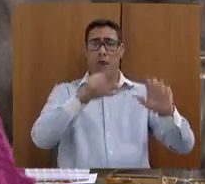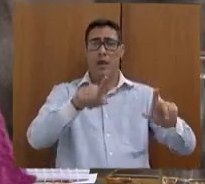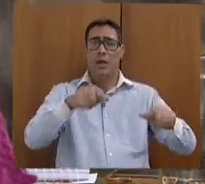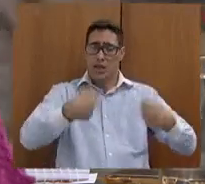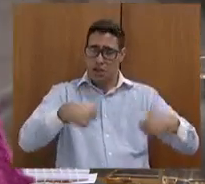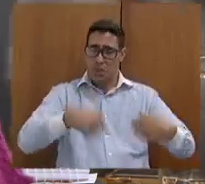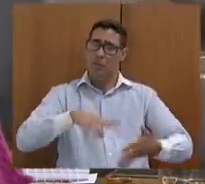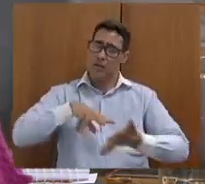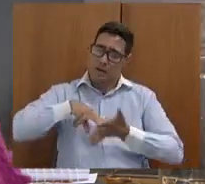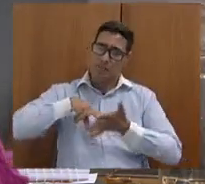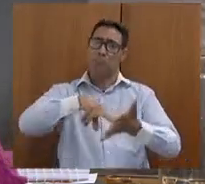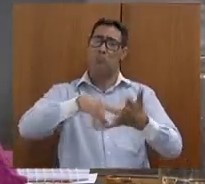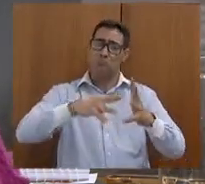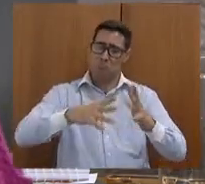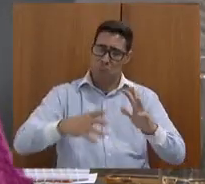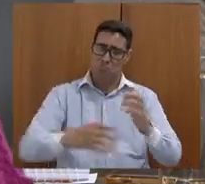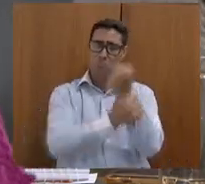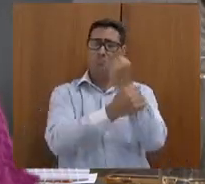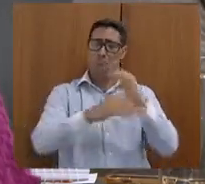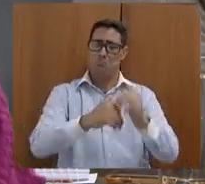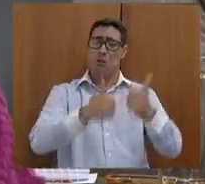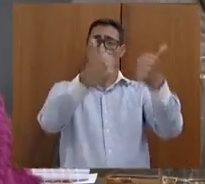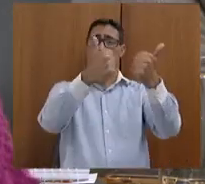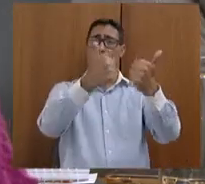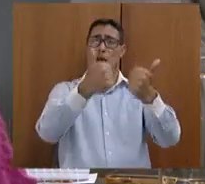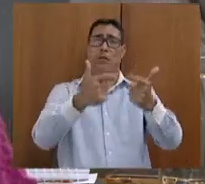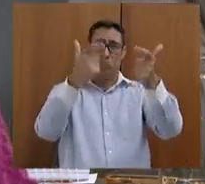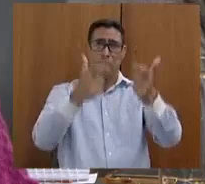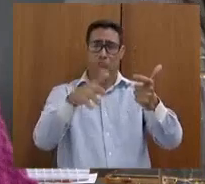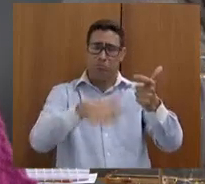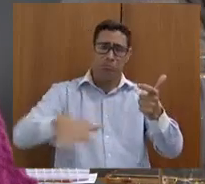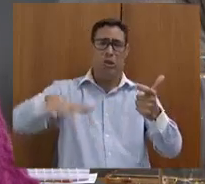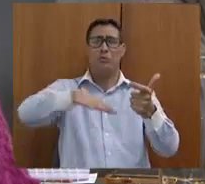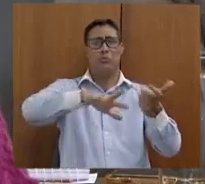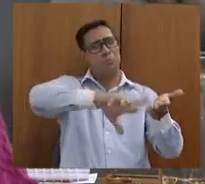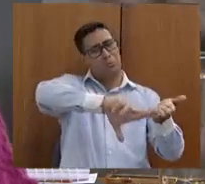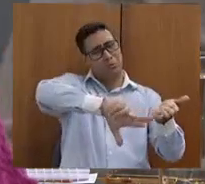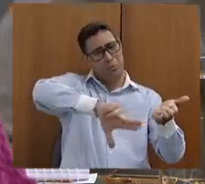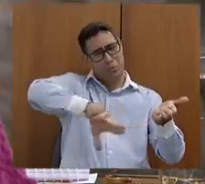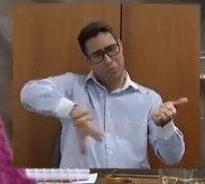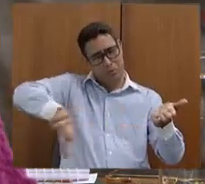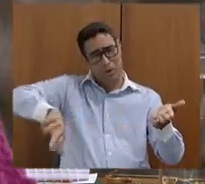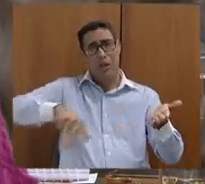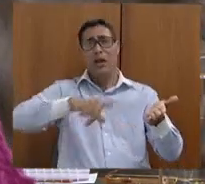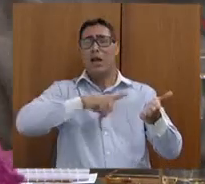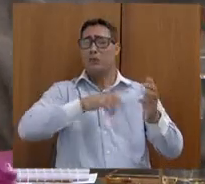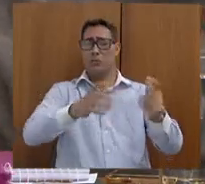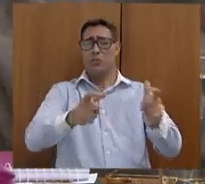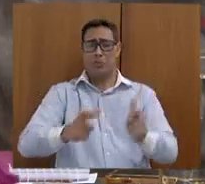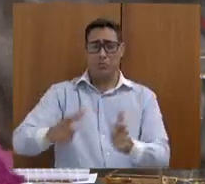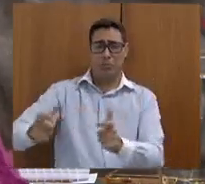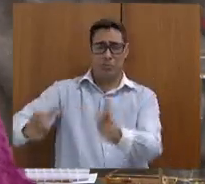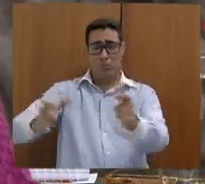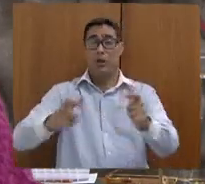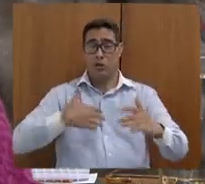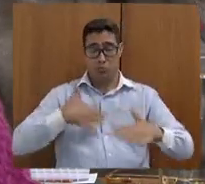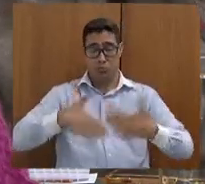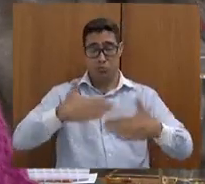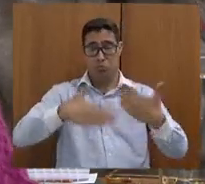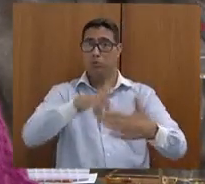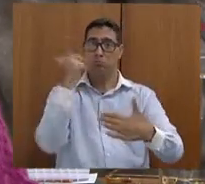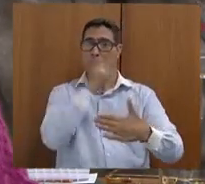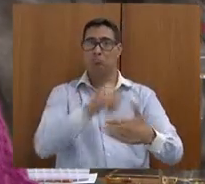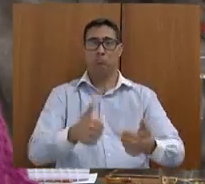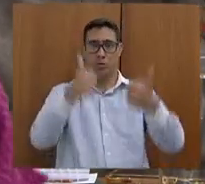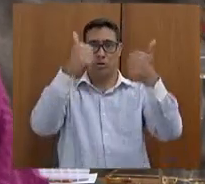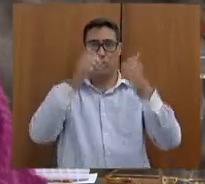ações no âmbito dos diversos hábitos de modo que a gente avance mais né